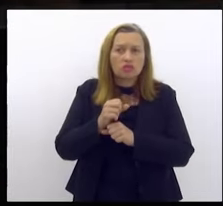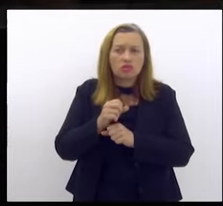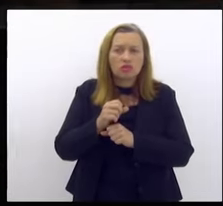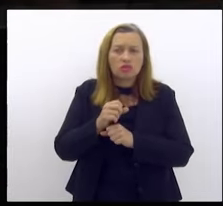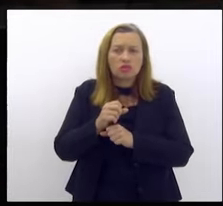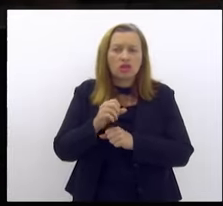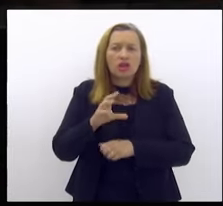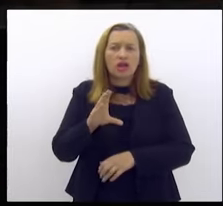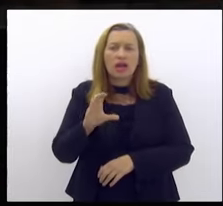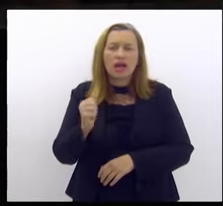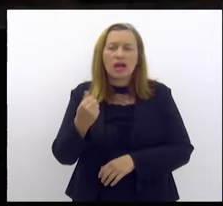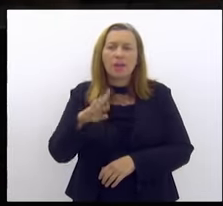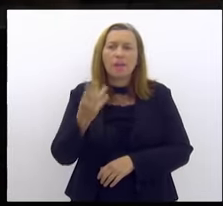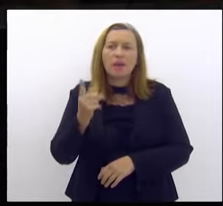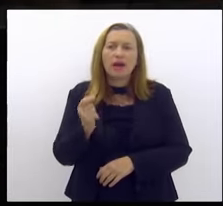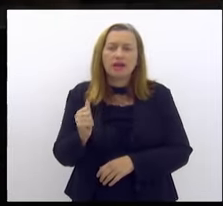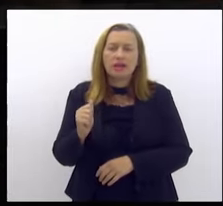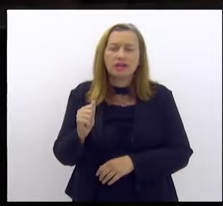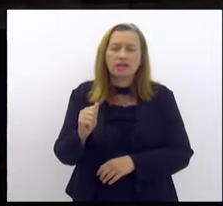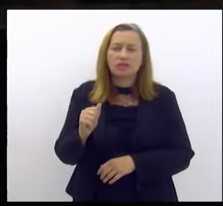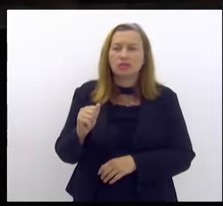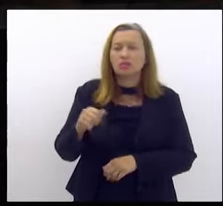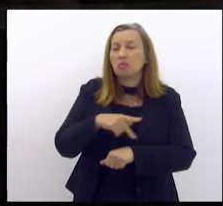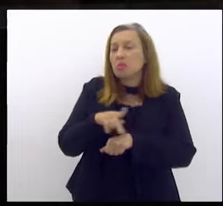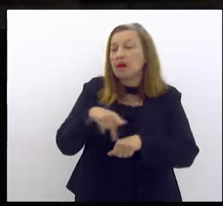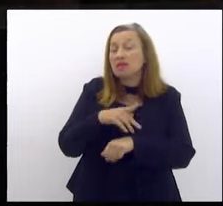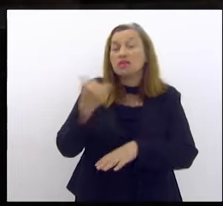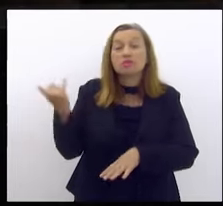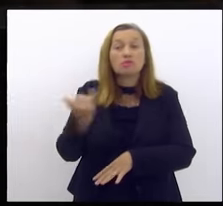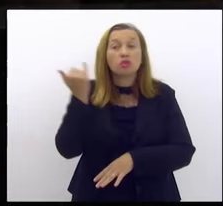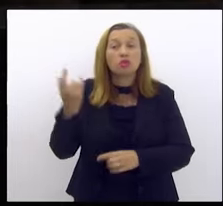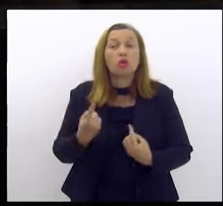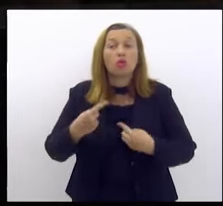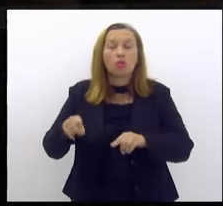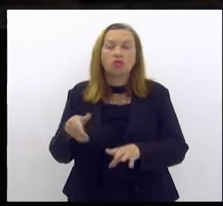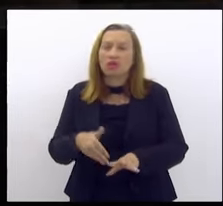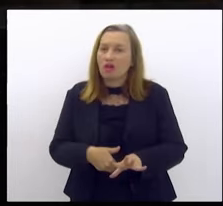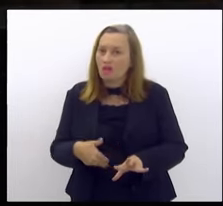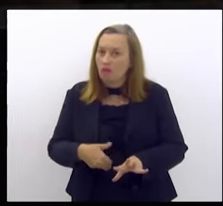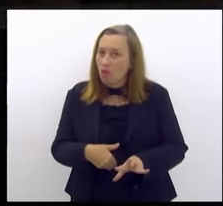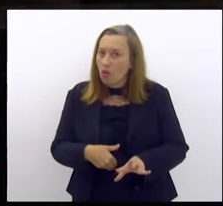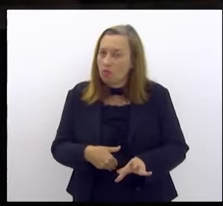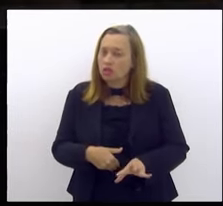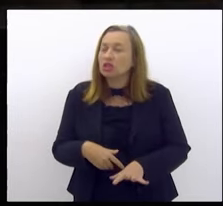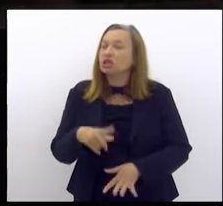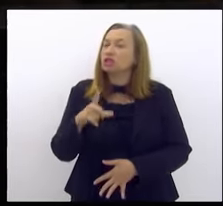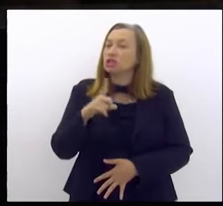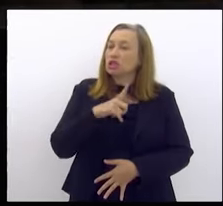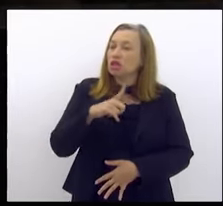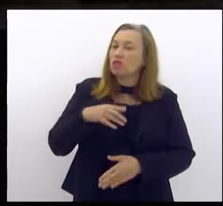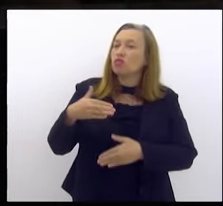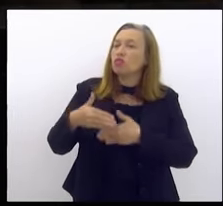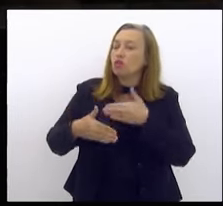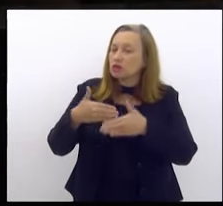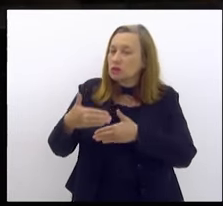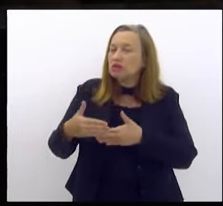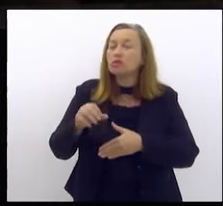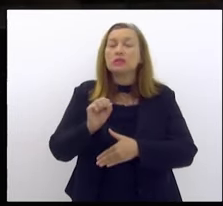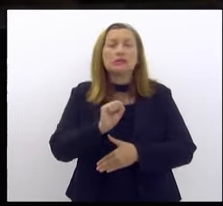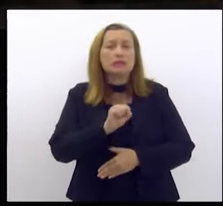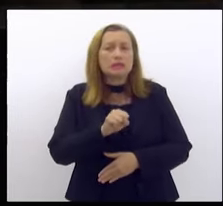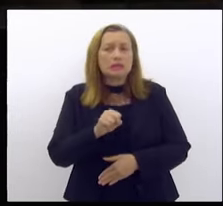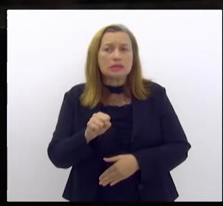lançou uma campanha no nosso país importantíssima de combate à fome. A gente teve um processo, sim,